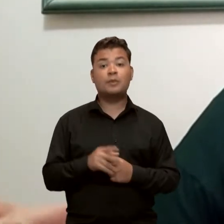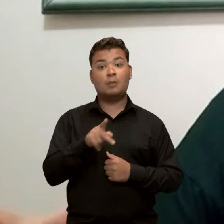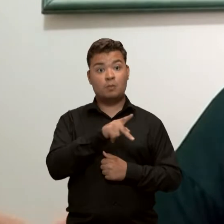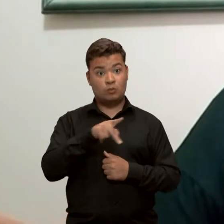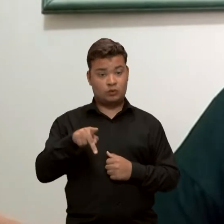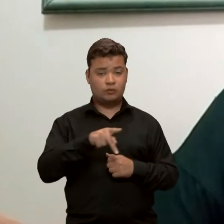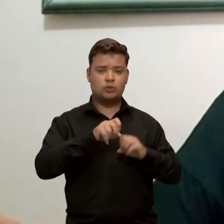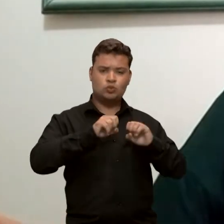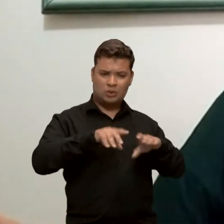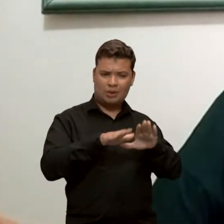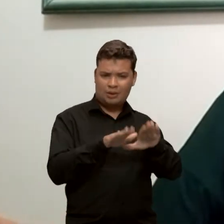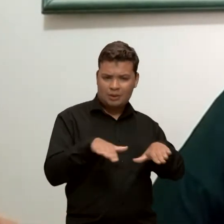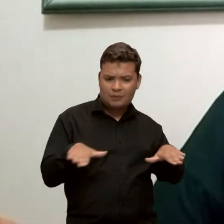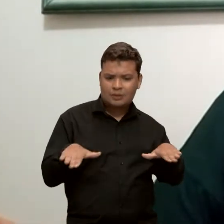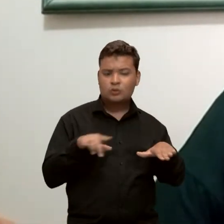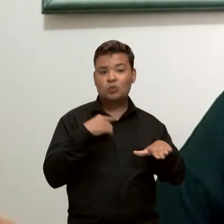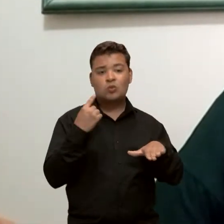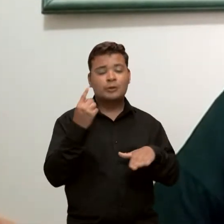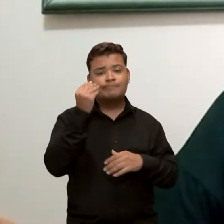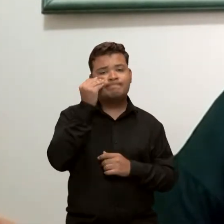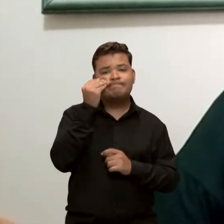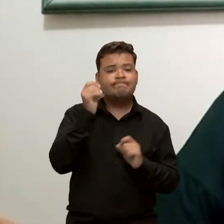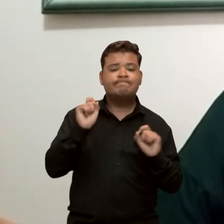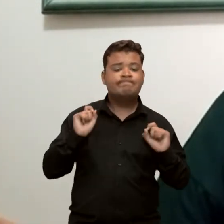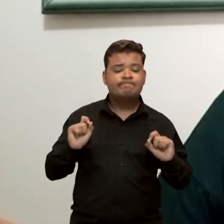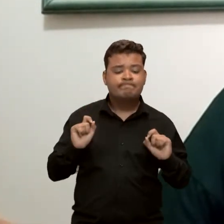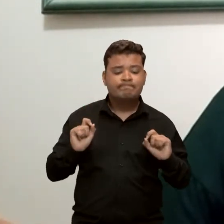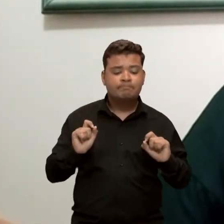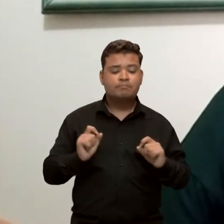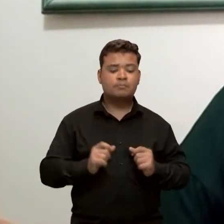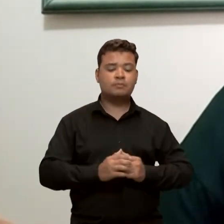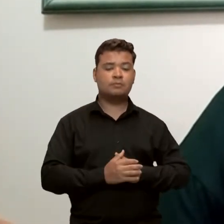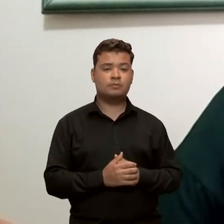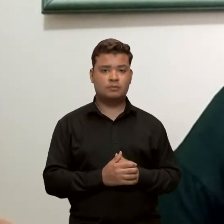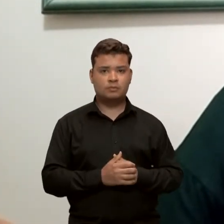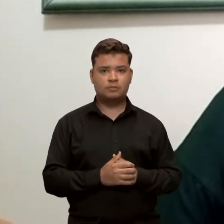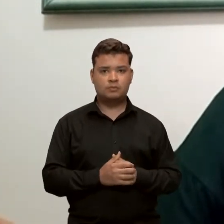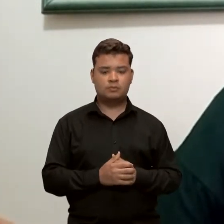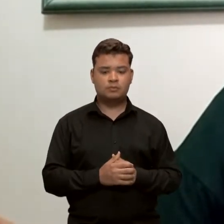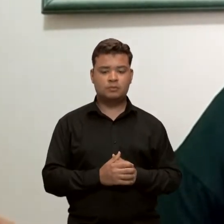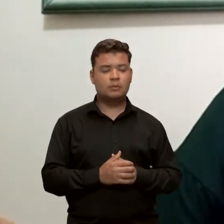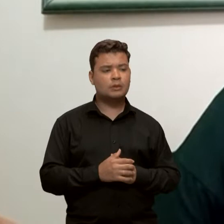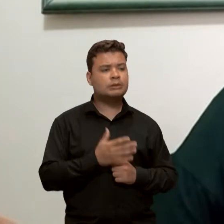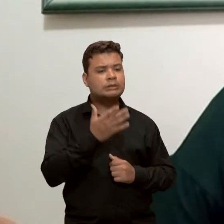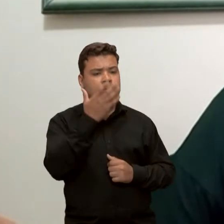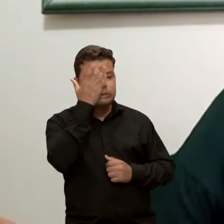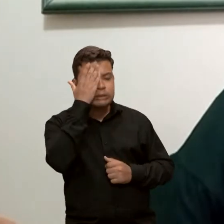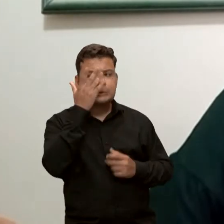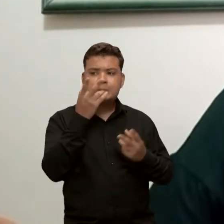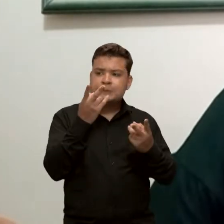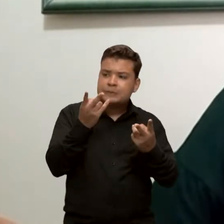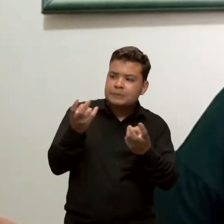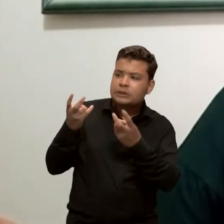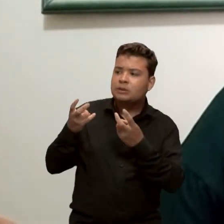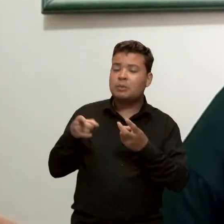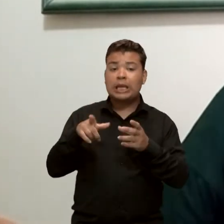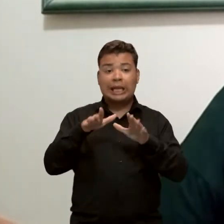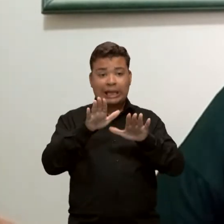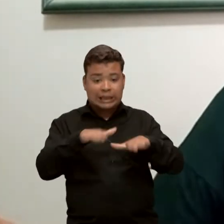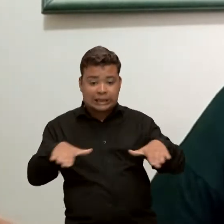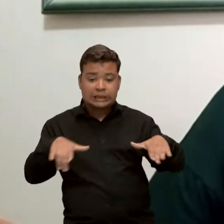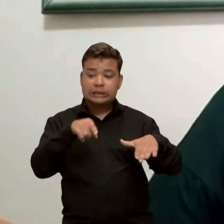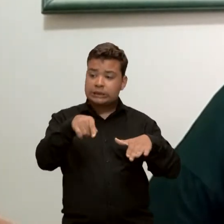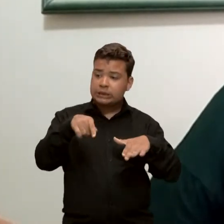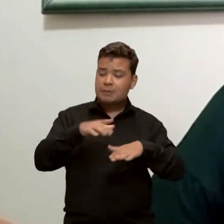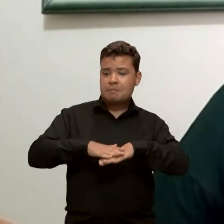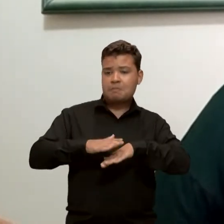infantil, a nossa tentativa é sempre perceber a importante posição da criança e deve